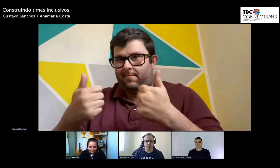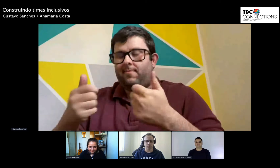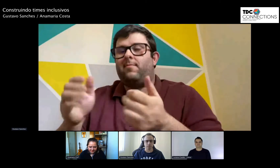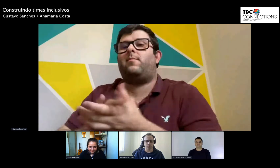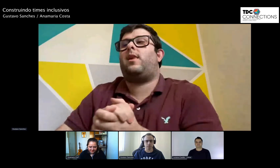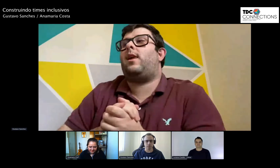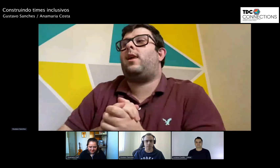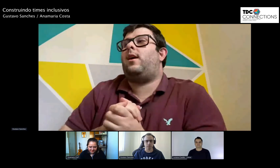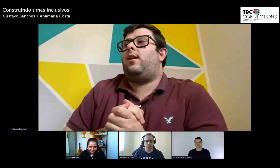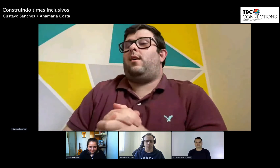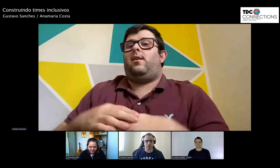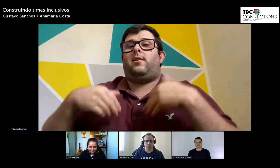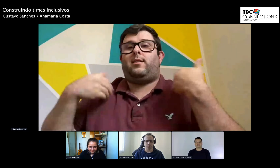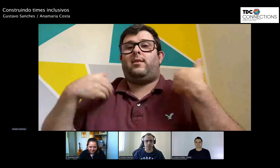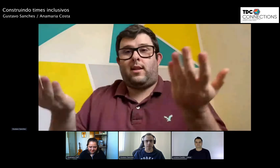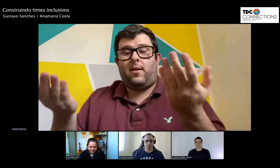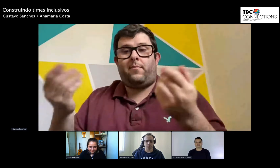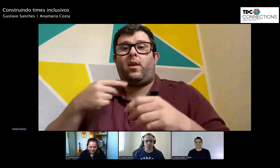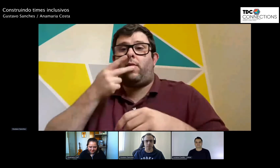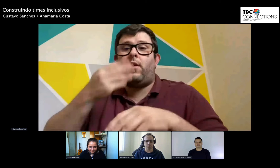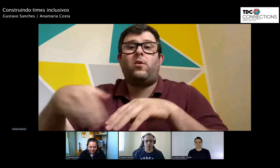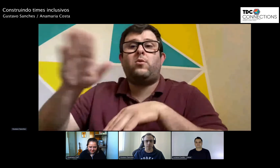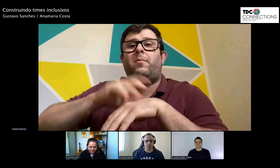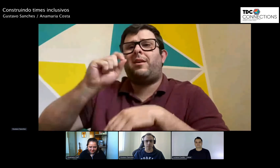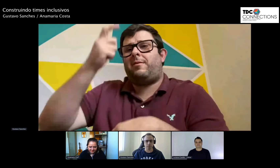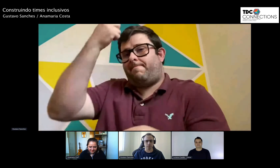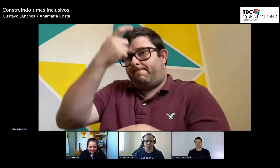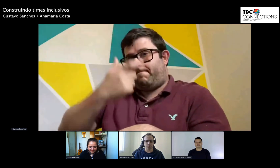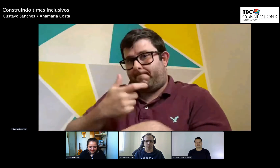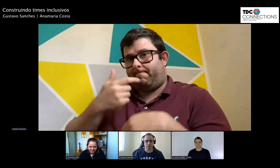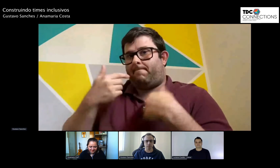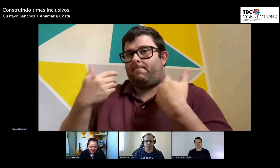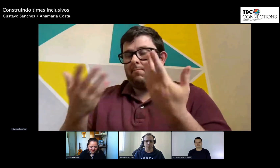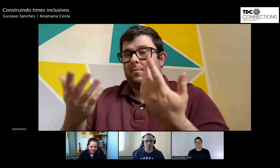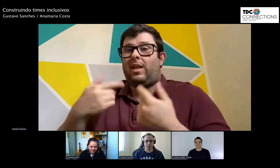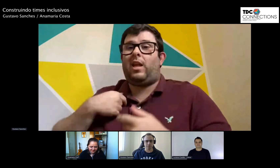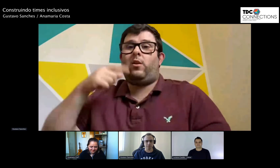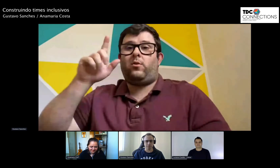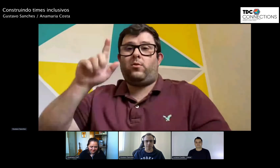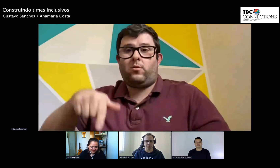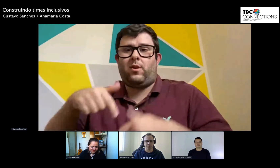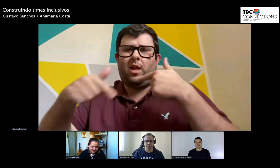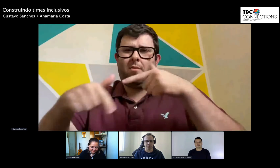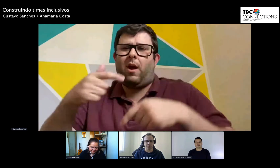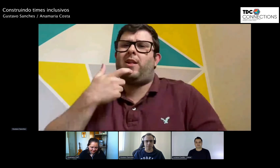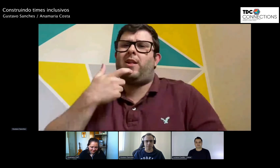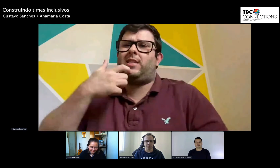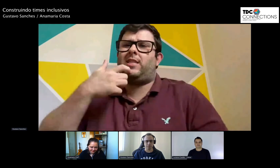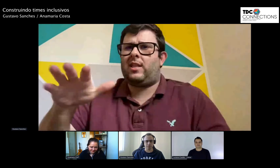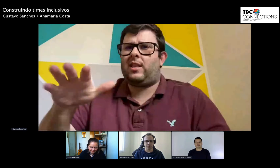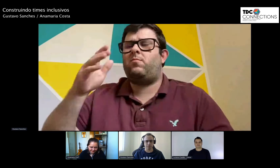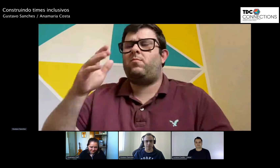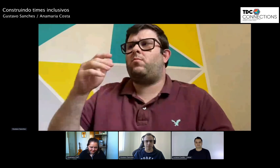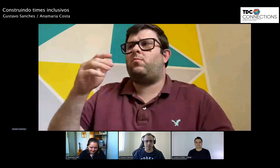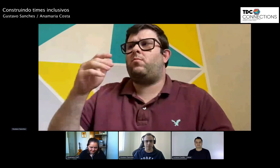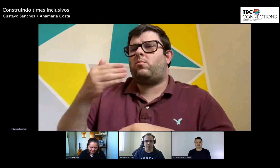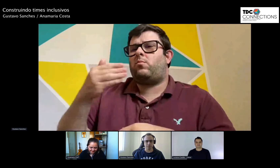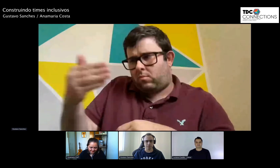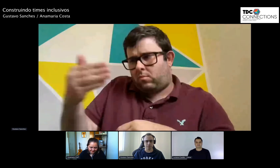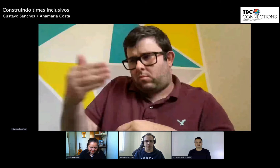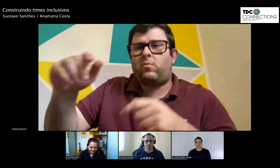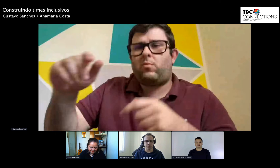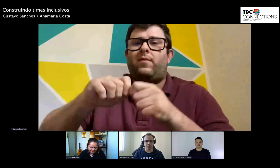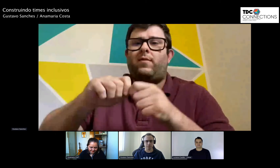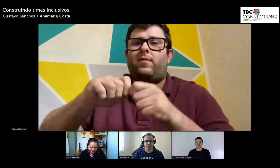amarelo e verde. E eu aproveito para falar um pouco quem sou eu. Eu sou o Cauê, trabalho